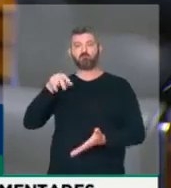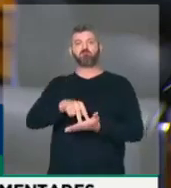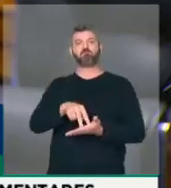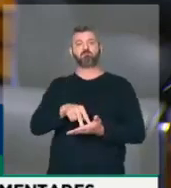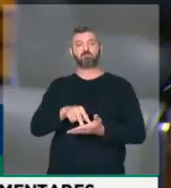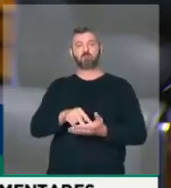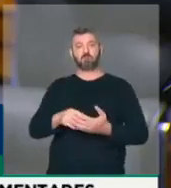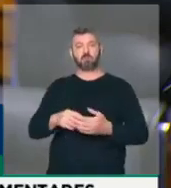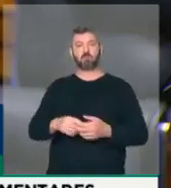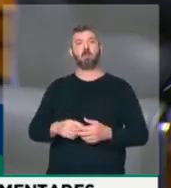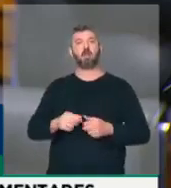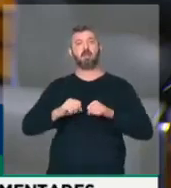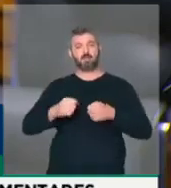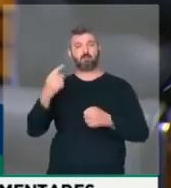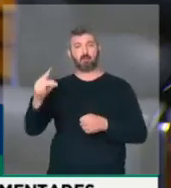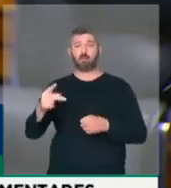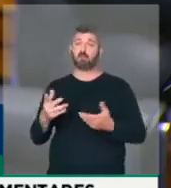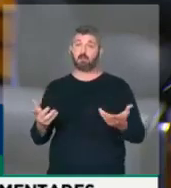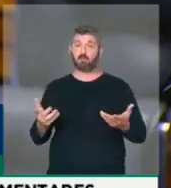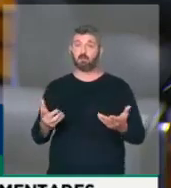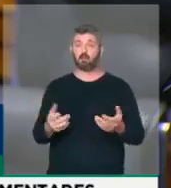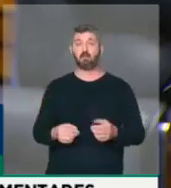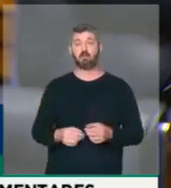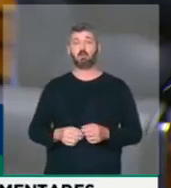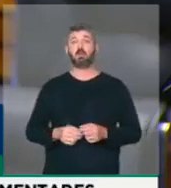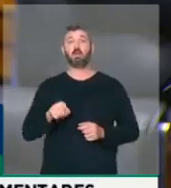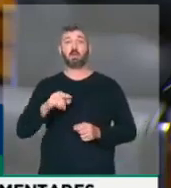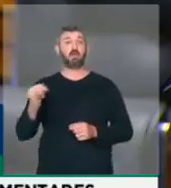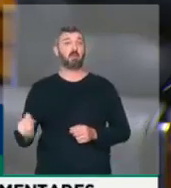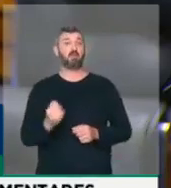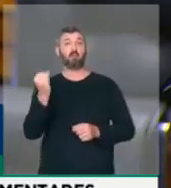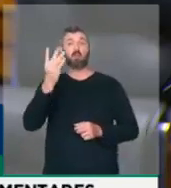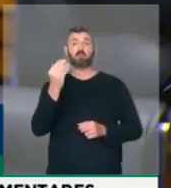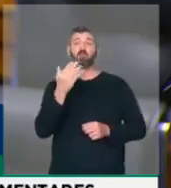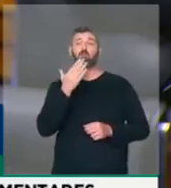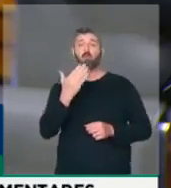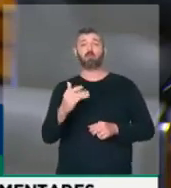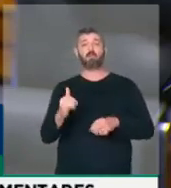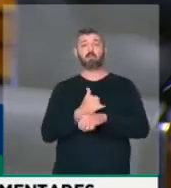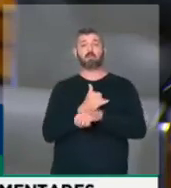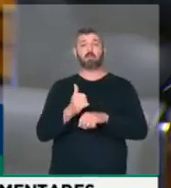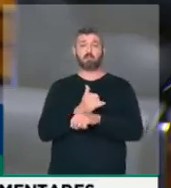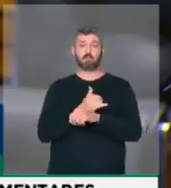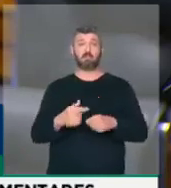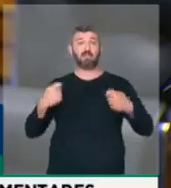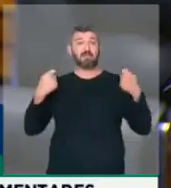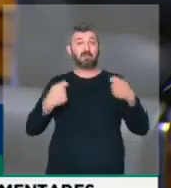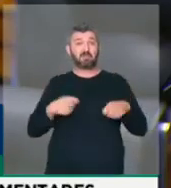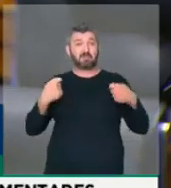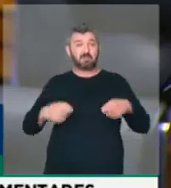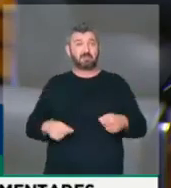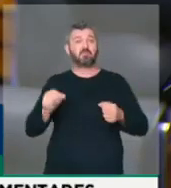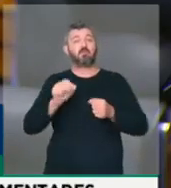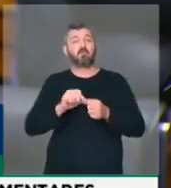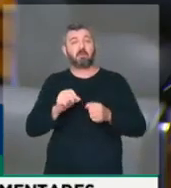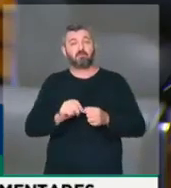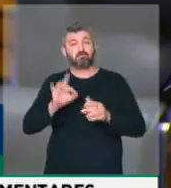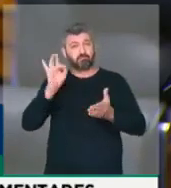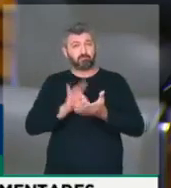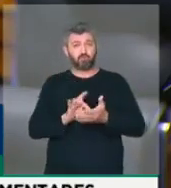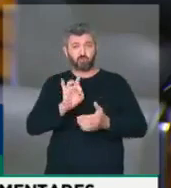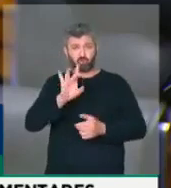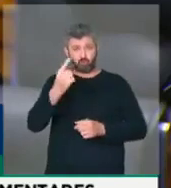palavra, nós entendemos que esse debate é um debate fundamental e estratégico, que ele precisa e deve ser feito, não só